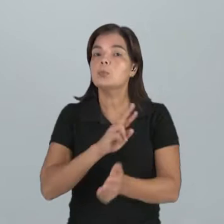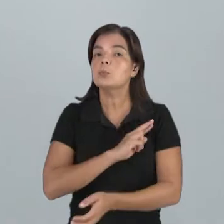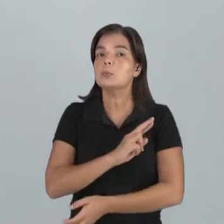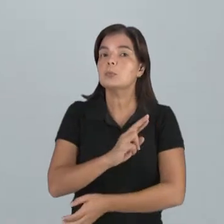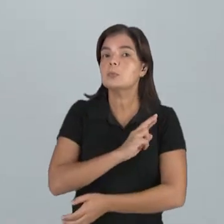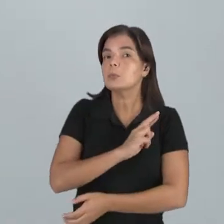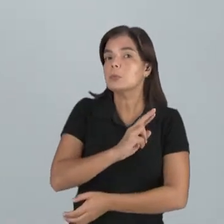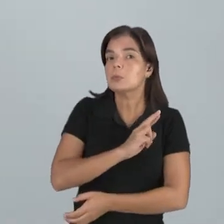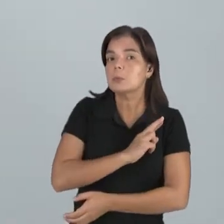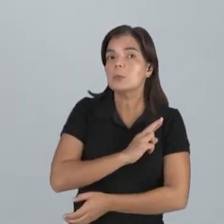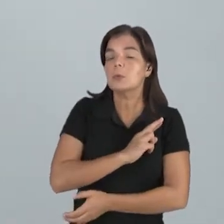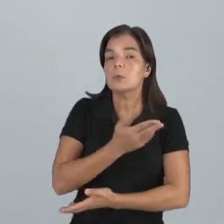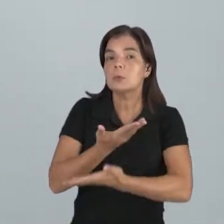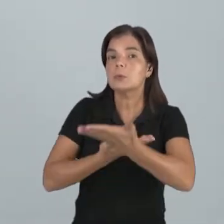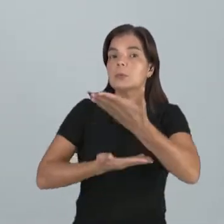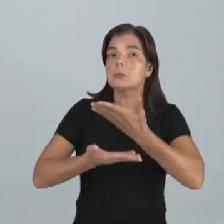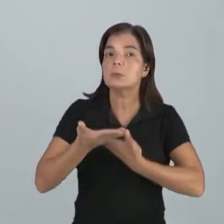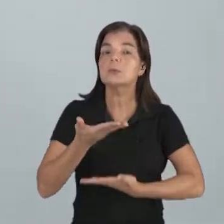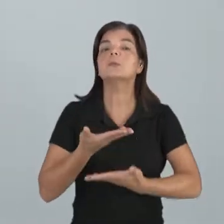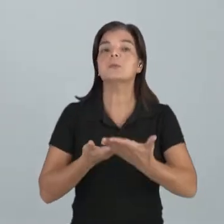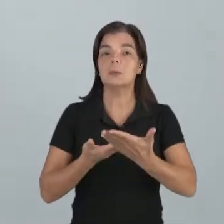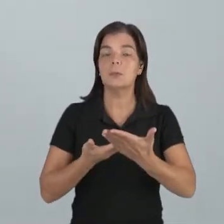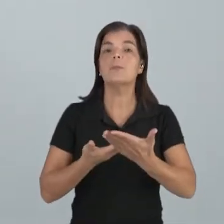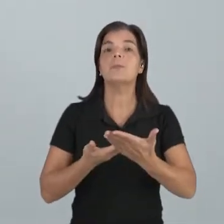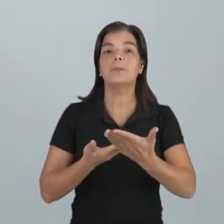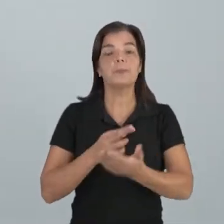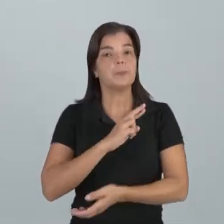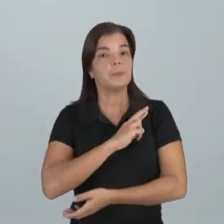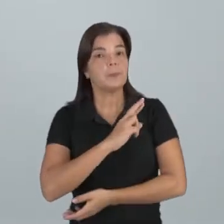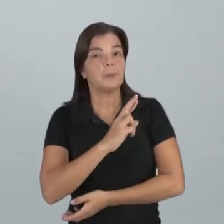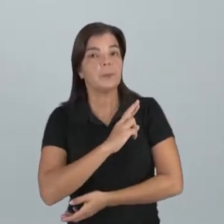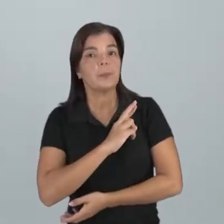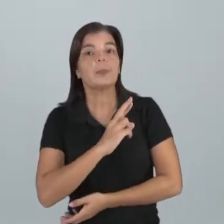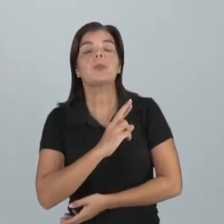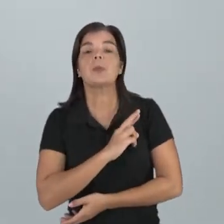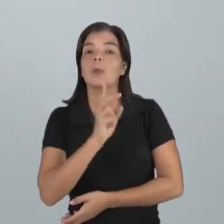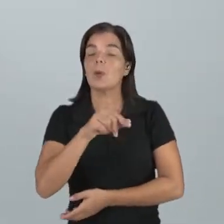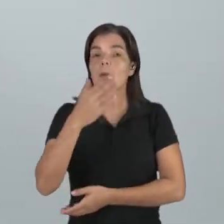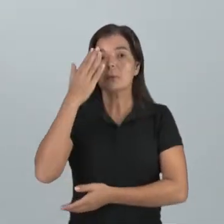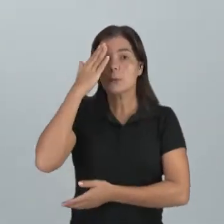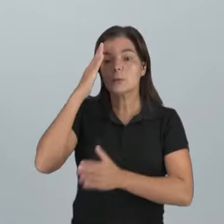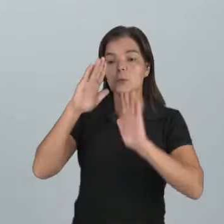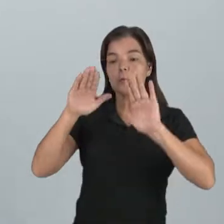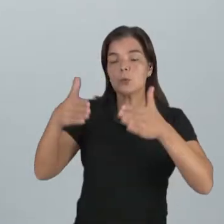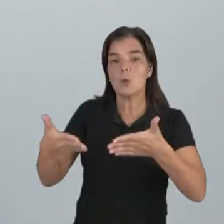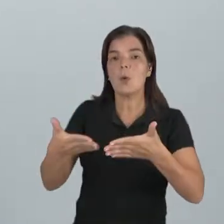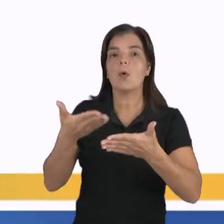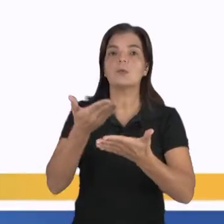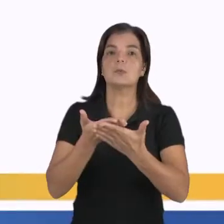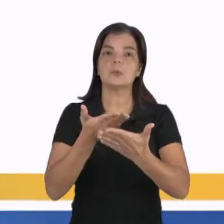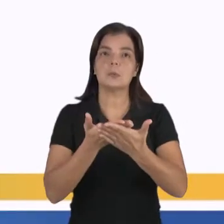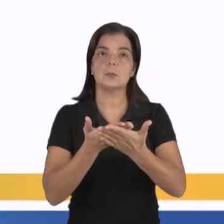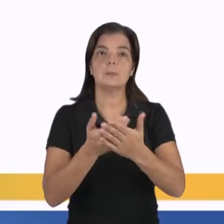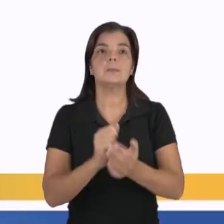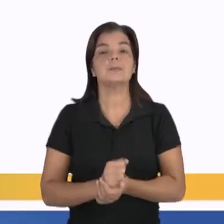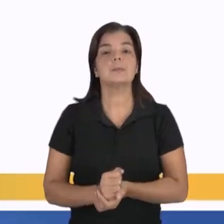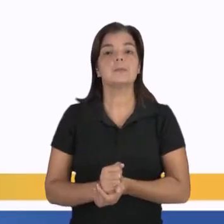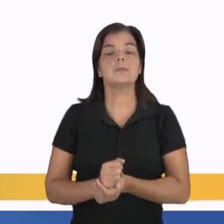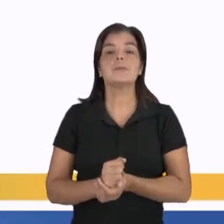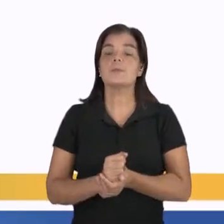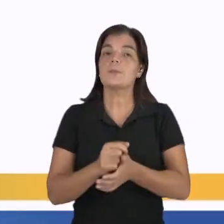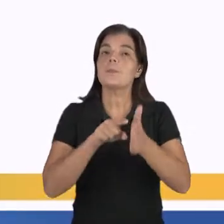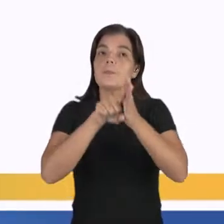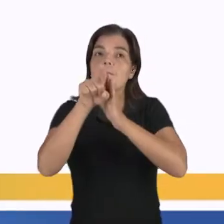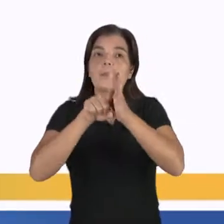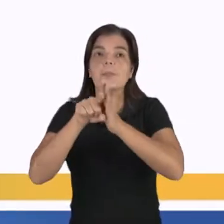religião, do relacionamento entre as religiões. É isso que nós vamos abordar nessa aula. A ciência da religião,